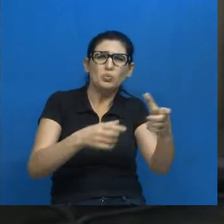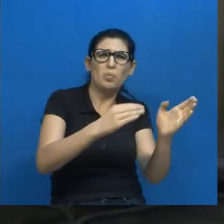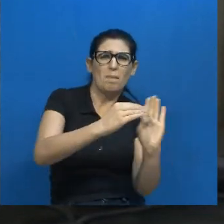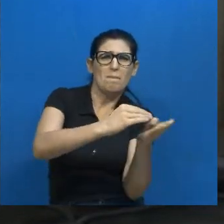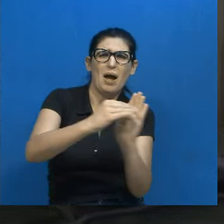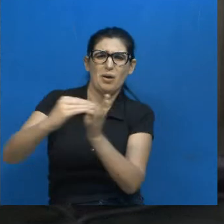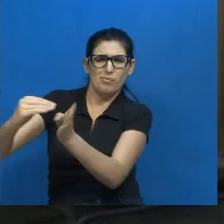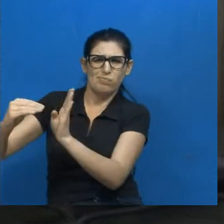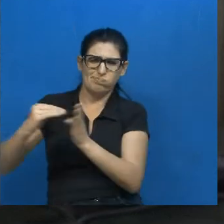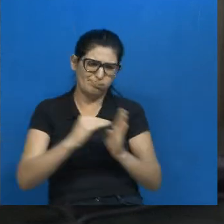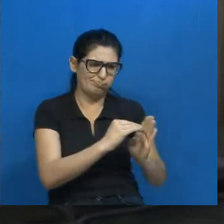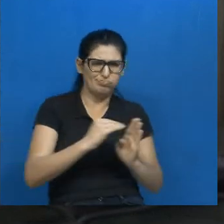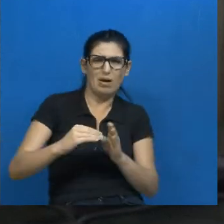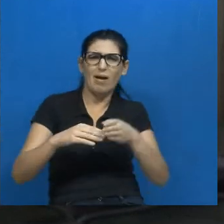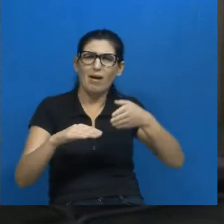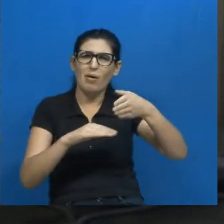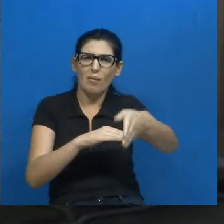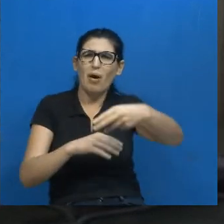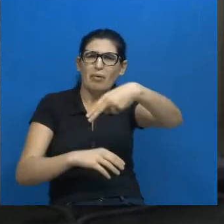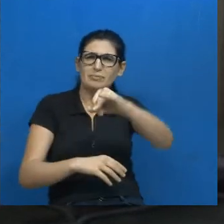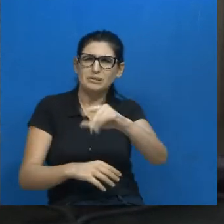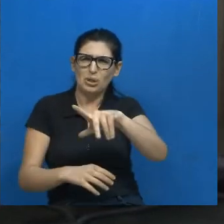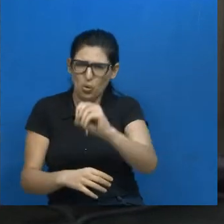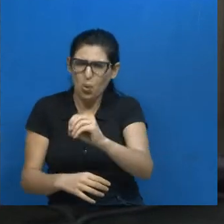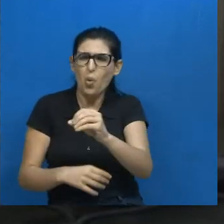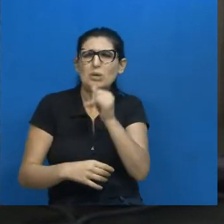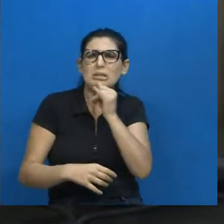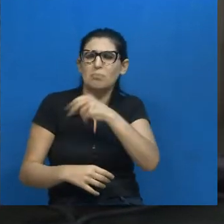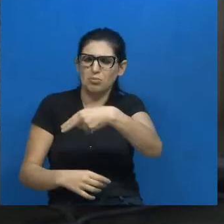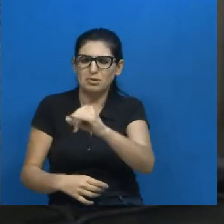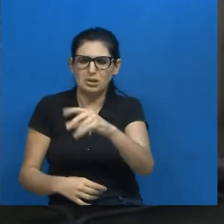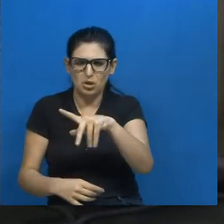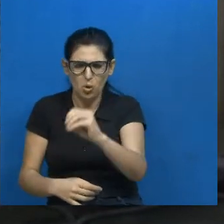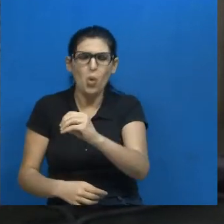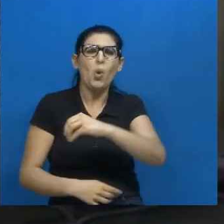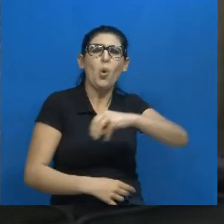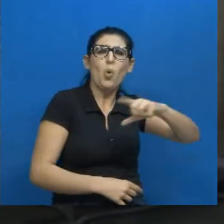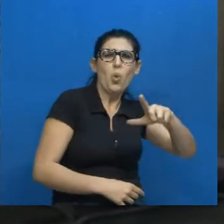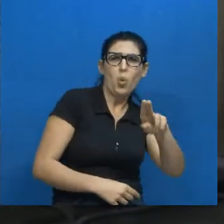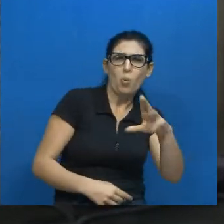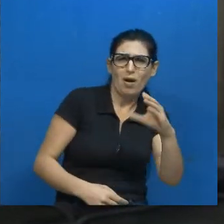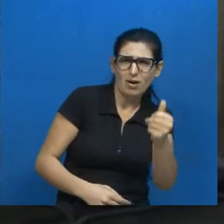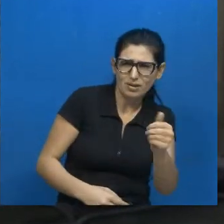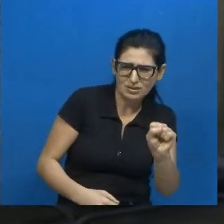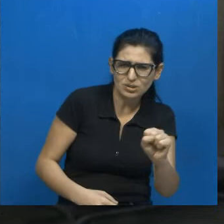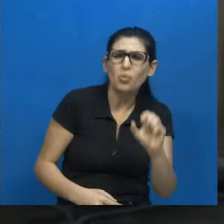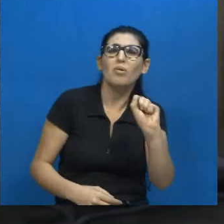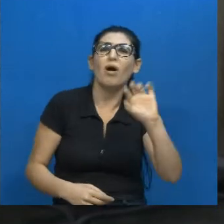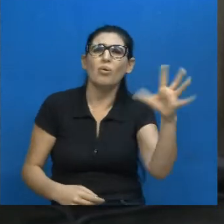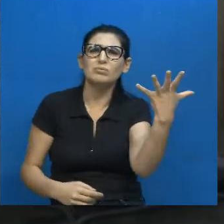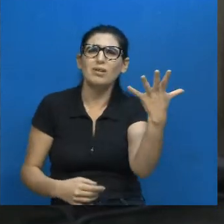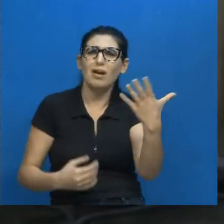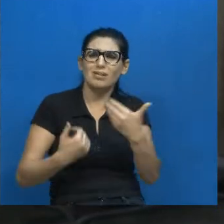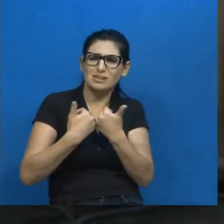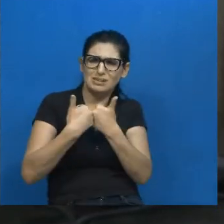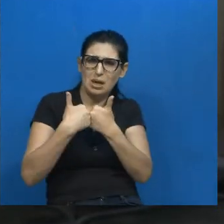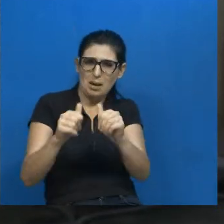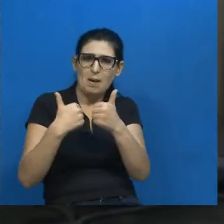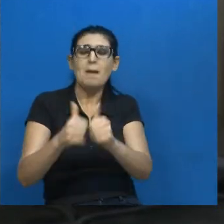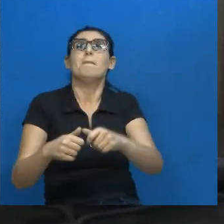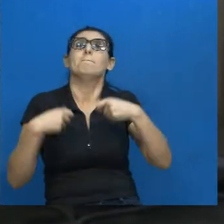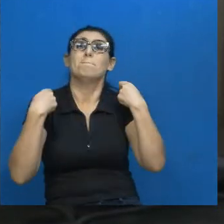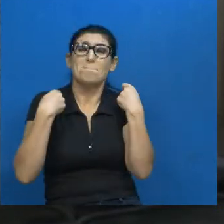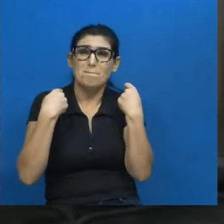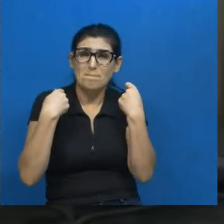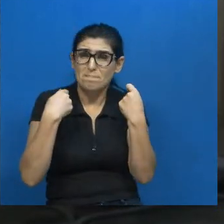para o município, que é a Nilo, que é a Lucas. Então, o que acontece? Não é que a linha tem necessidade de